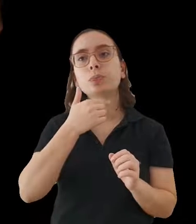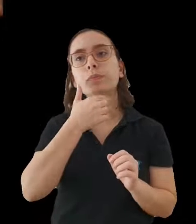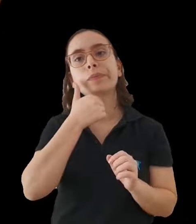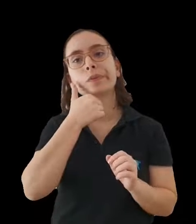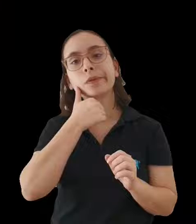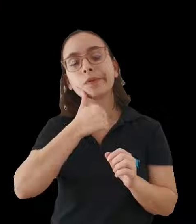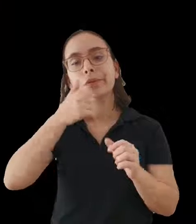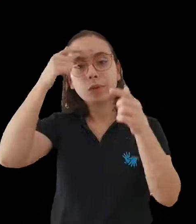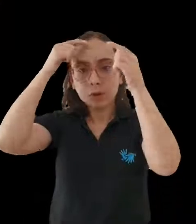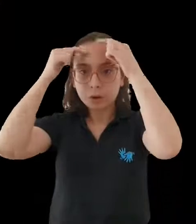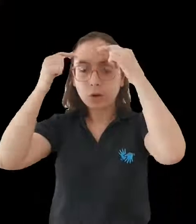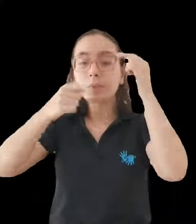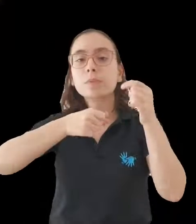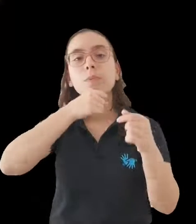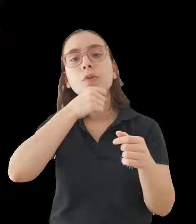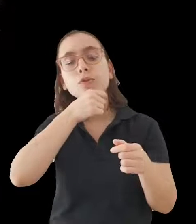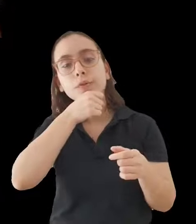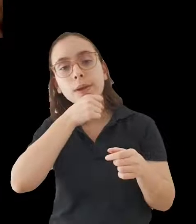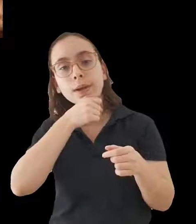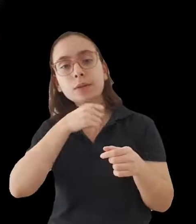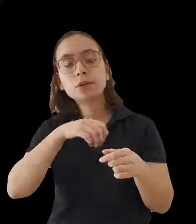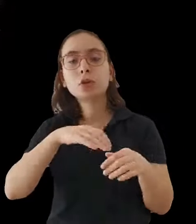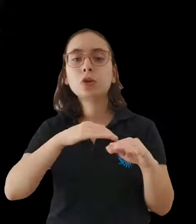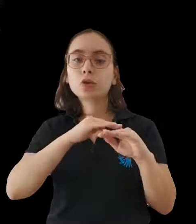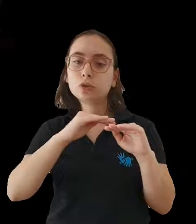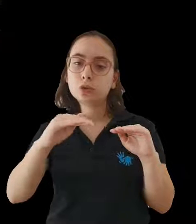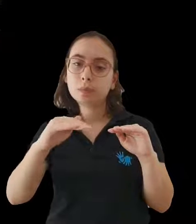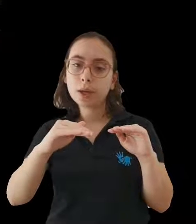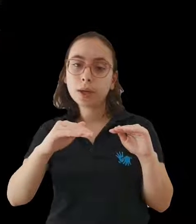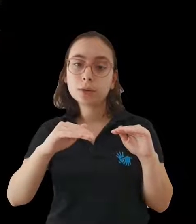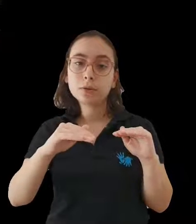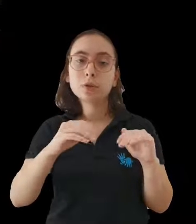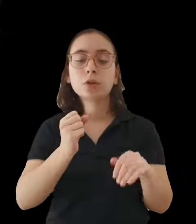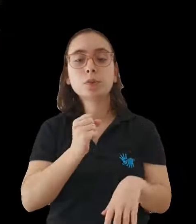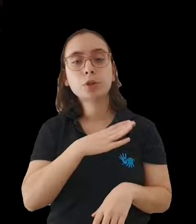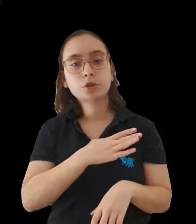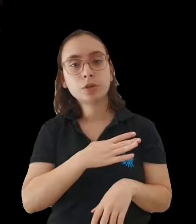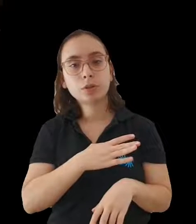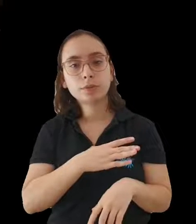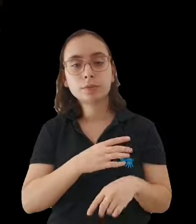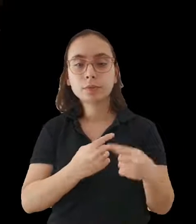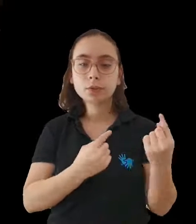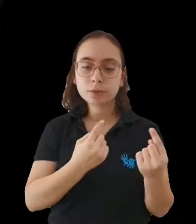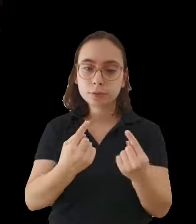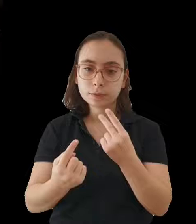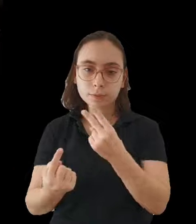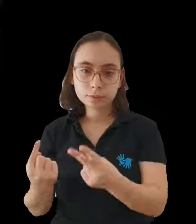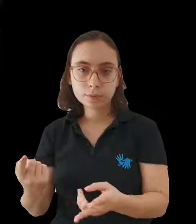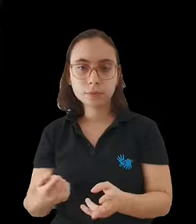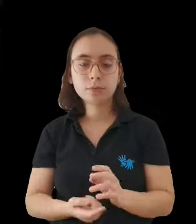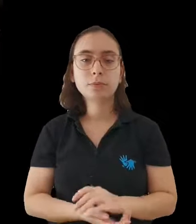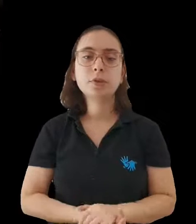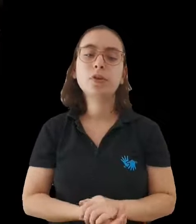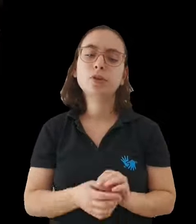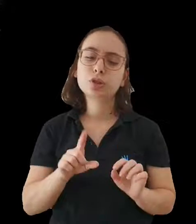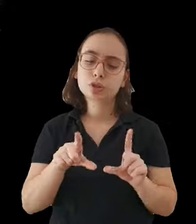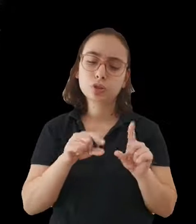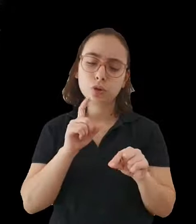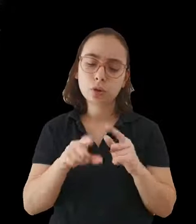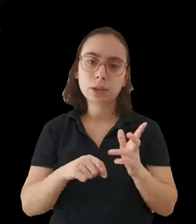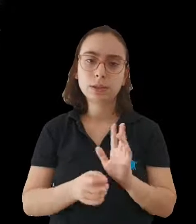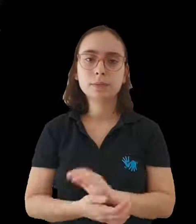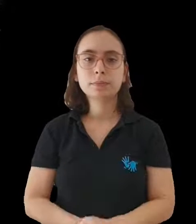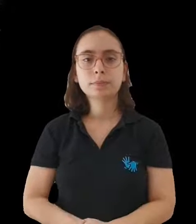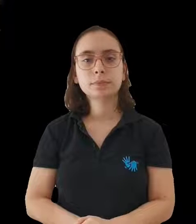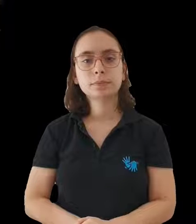o filho do meio e o caçula. Vocês podem escolher quem é quem, tá, gente? Ó, lembra